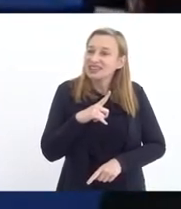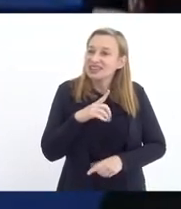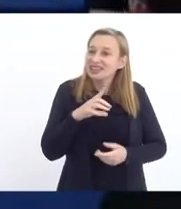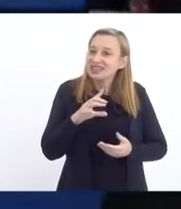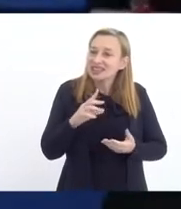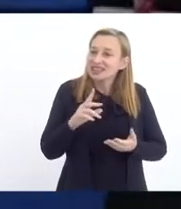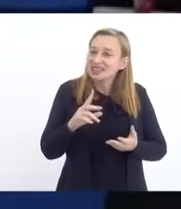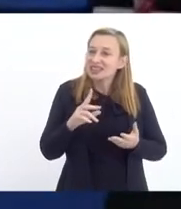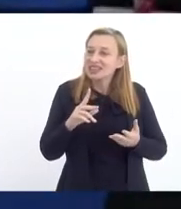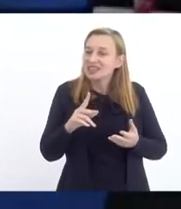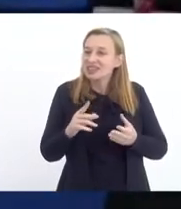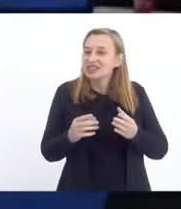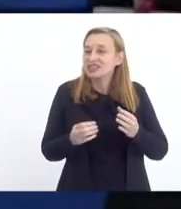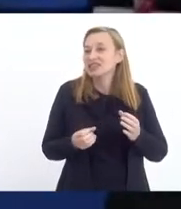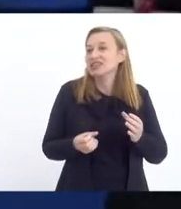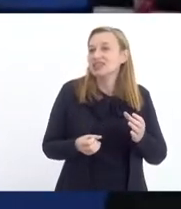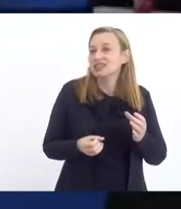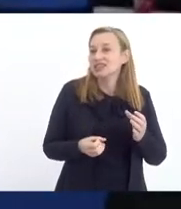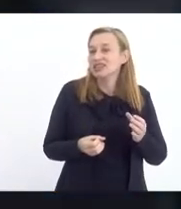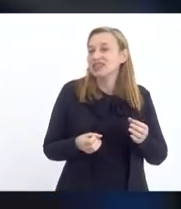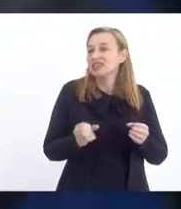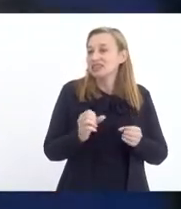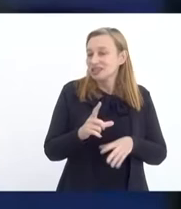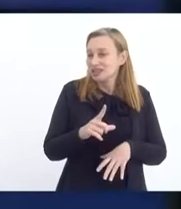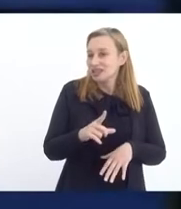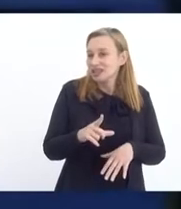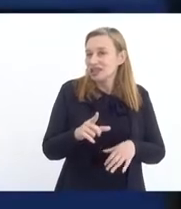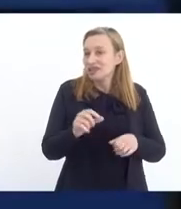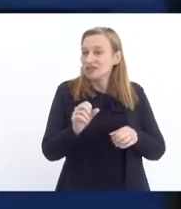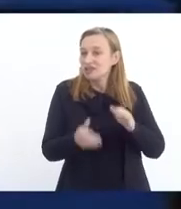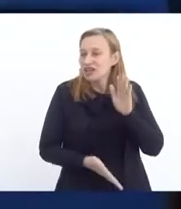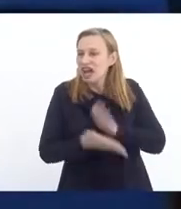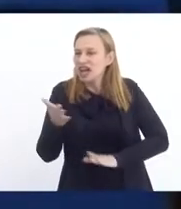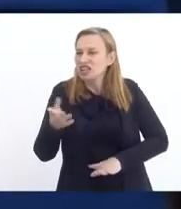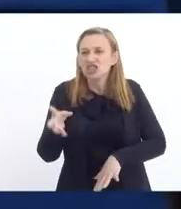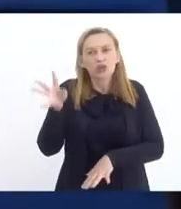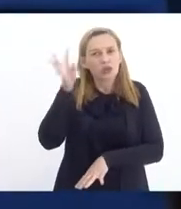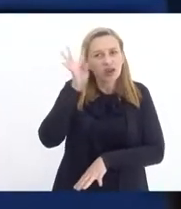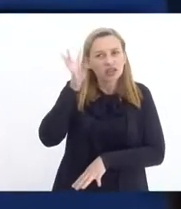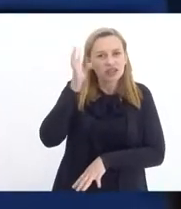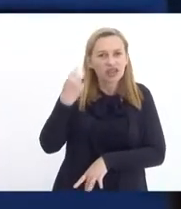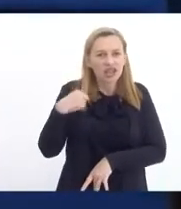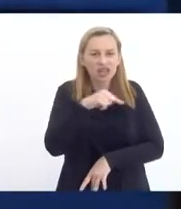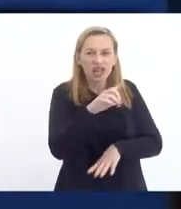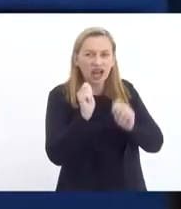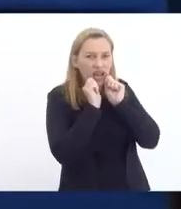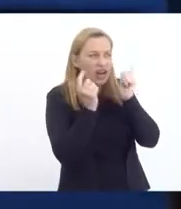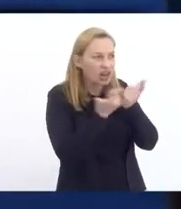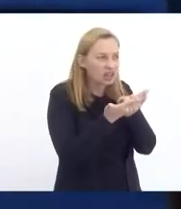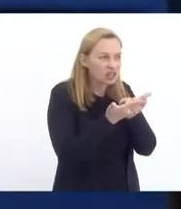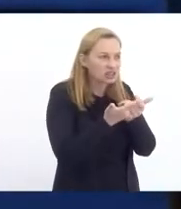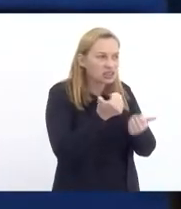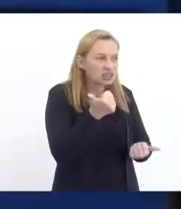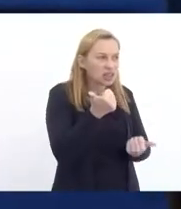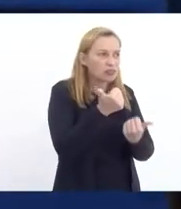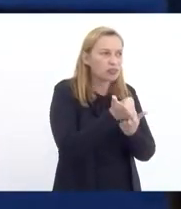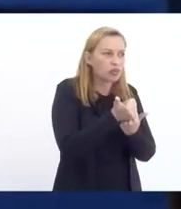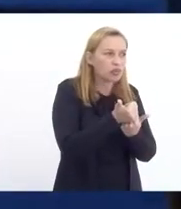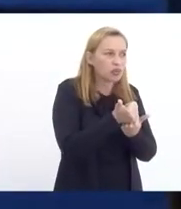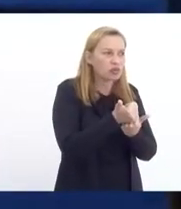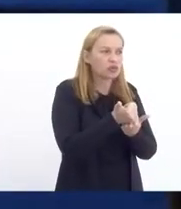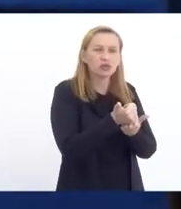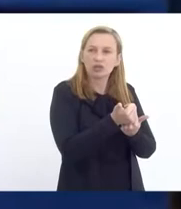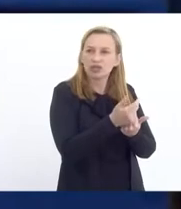realizado viagens toda quarta-feira à LERJ em busca de apoio às nossas demandas,